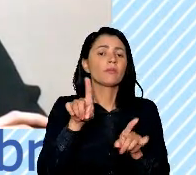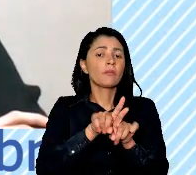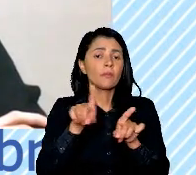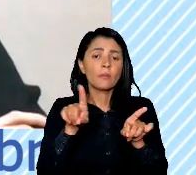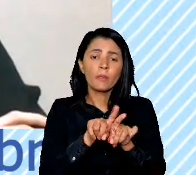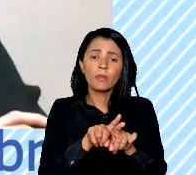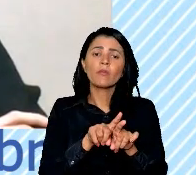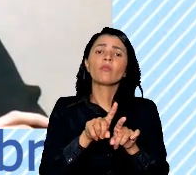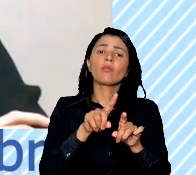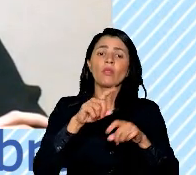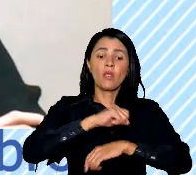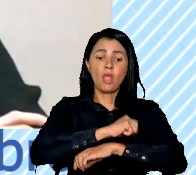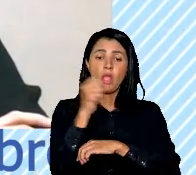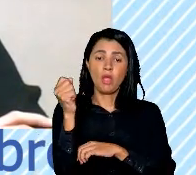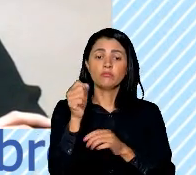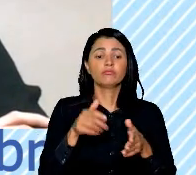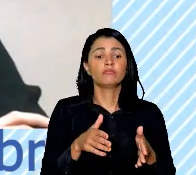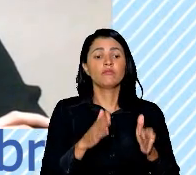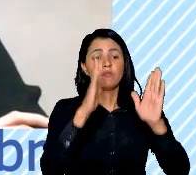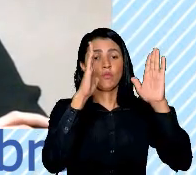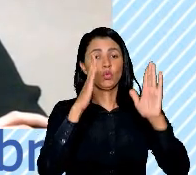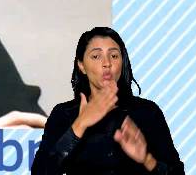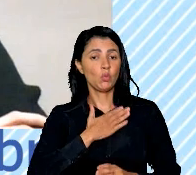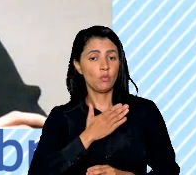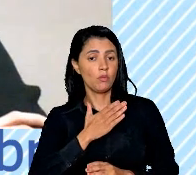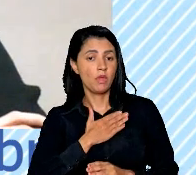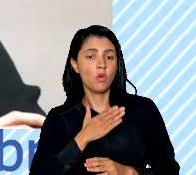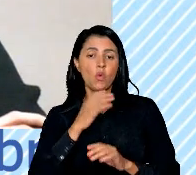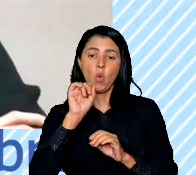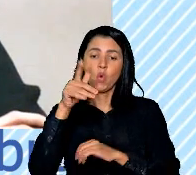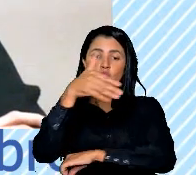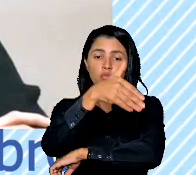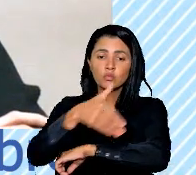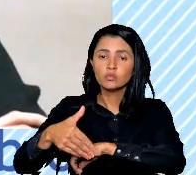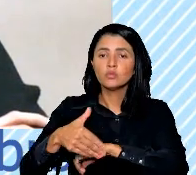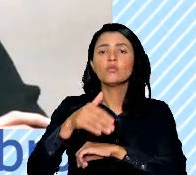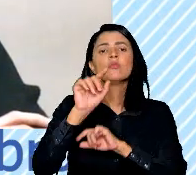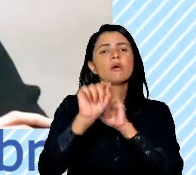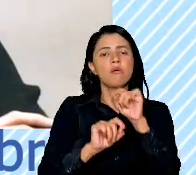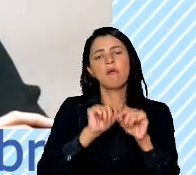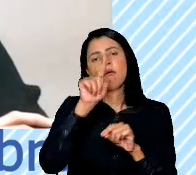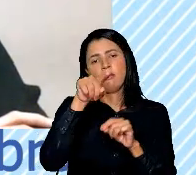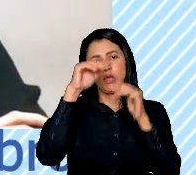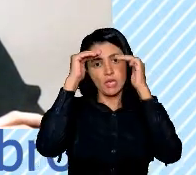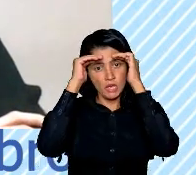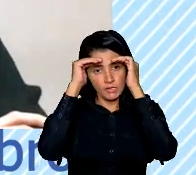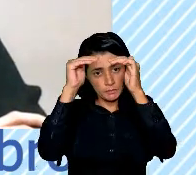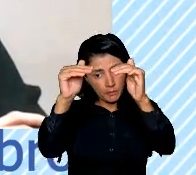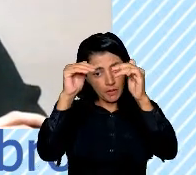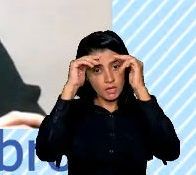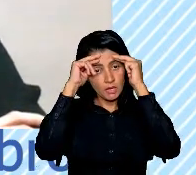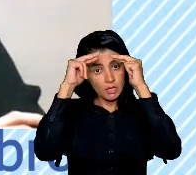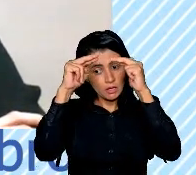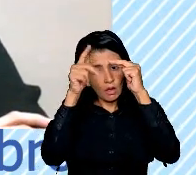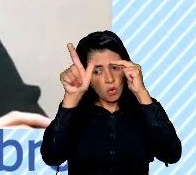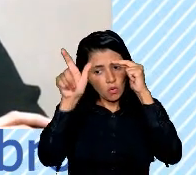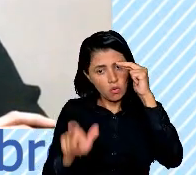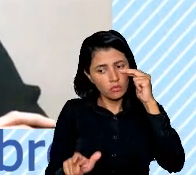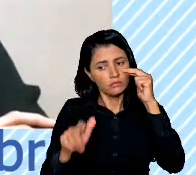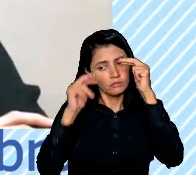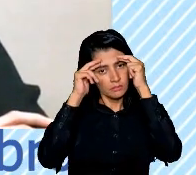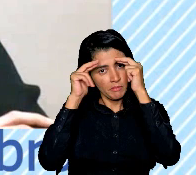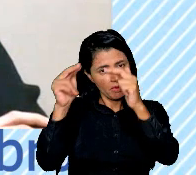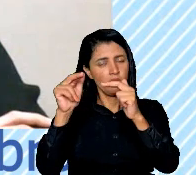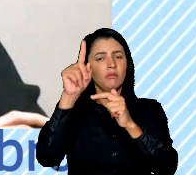meu condomínio, né? Seja na rua. Então, assim, é uma questão de respeito ao outro. Então, é uma